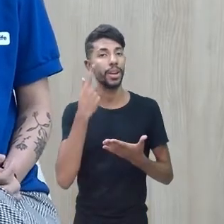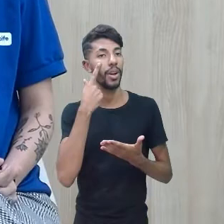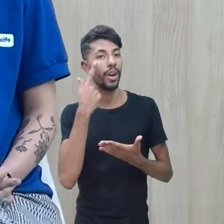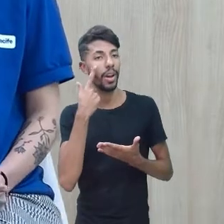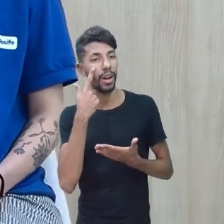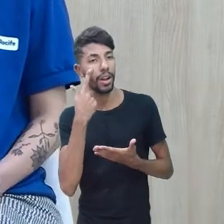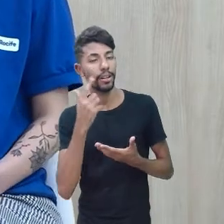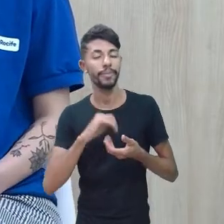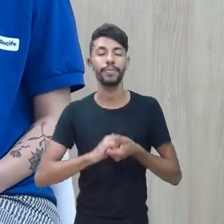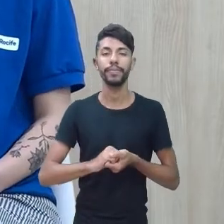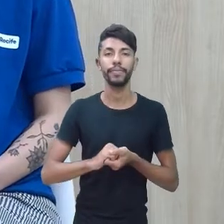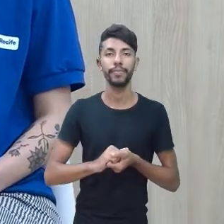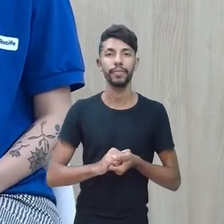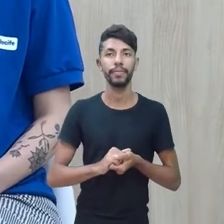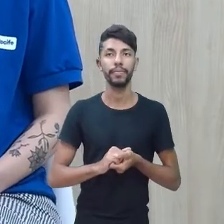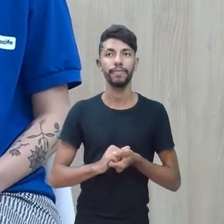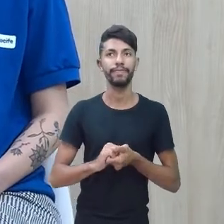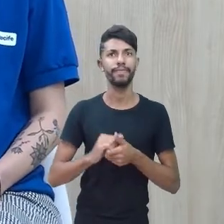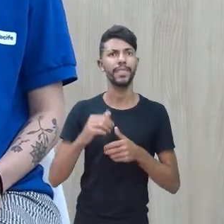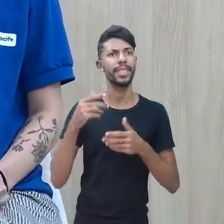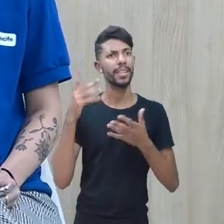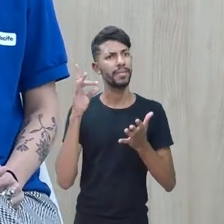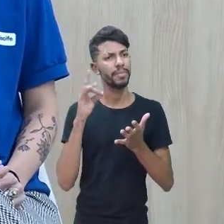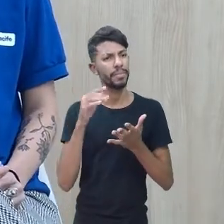Exatamente, né? Eles, como já